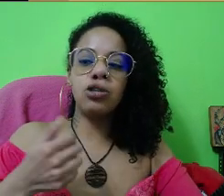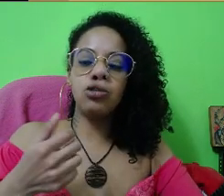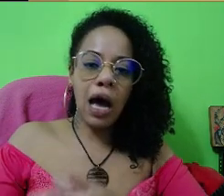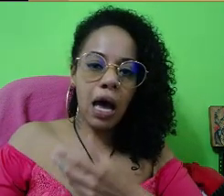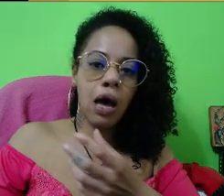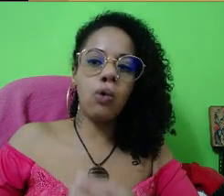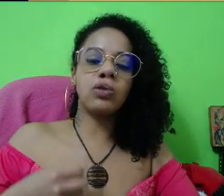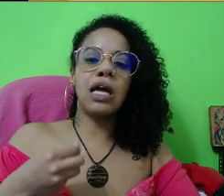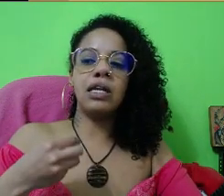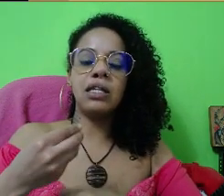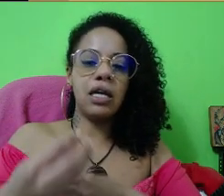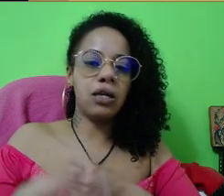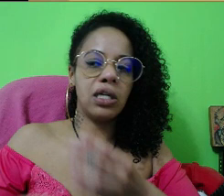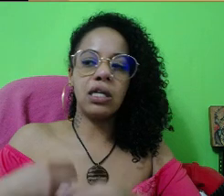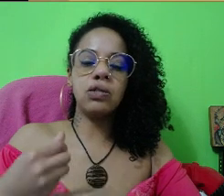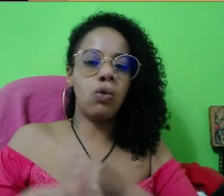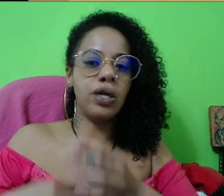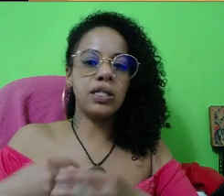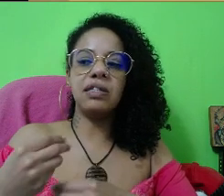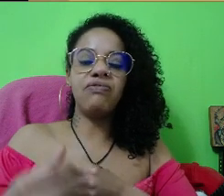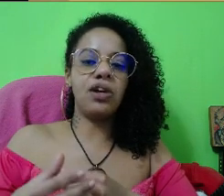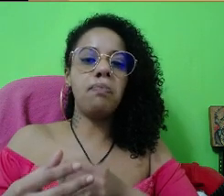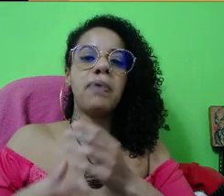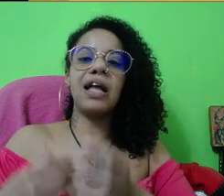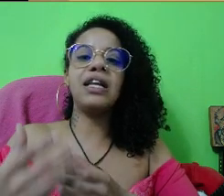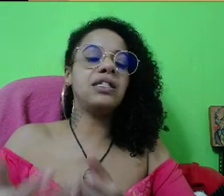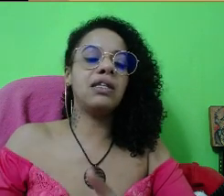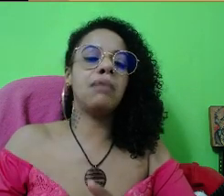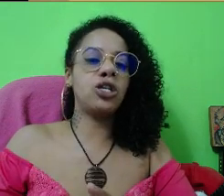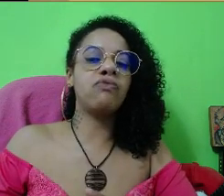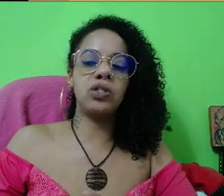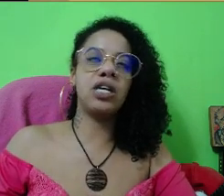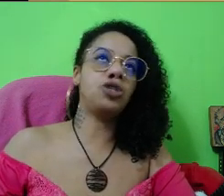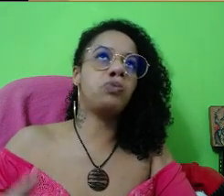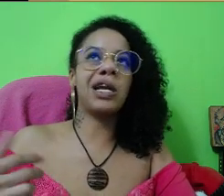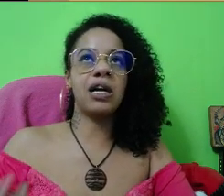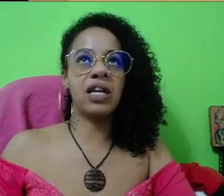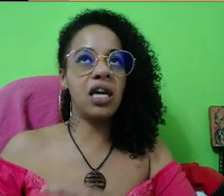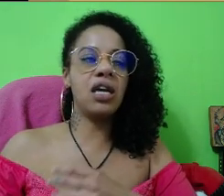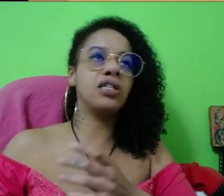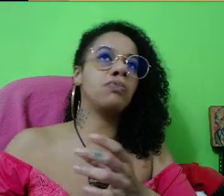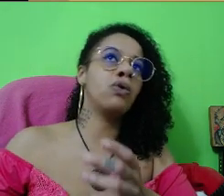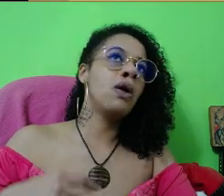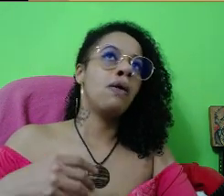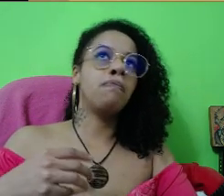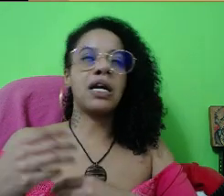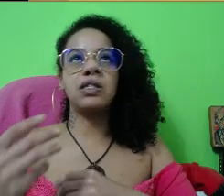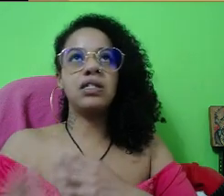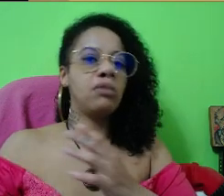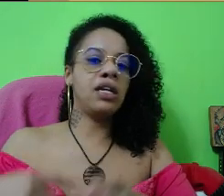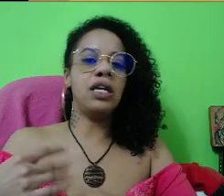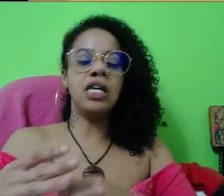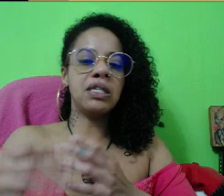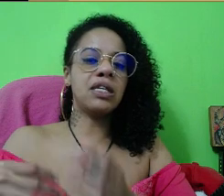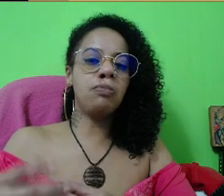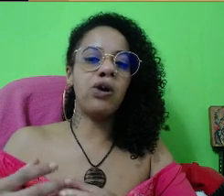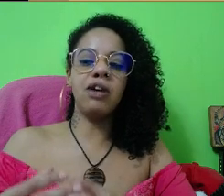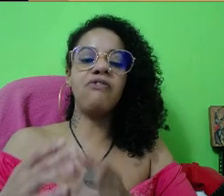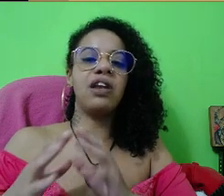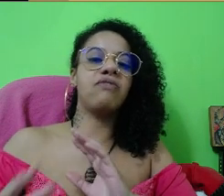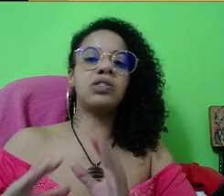né intelectual da literatura das coisas enfim para ter esse debate com você tipo anarquismo Marxismo